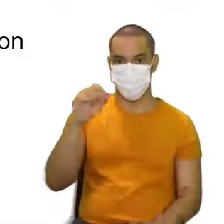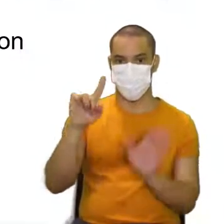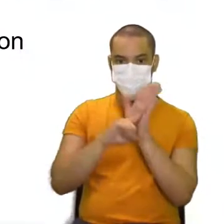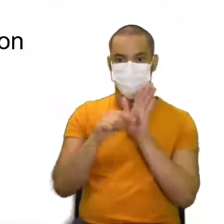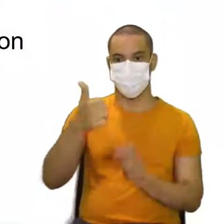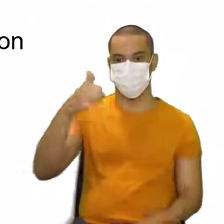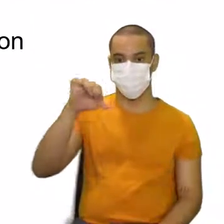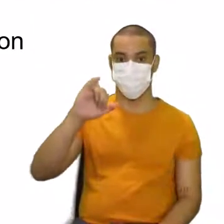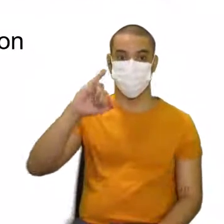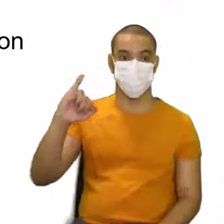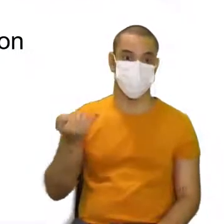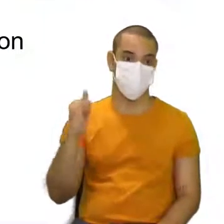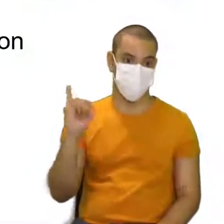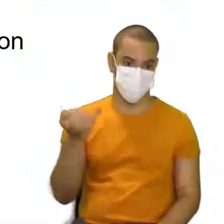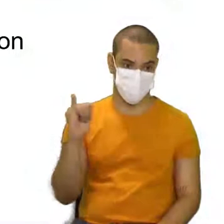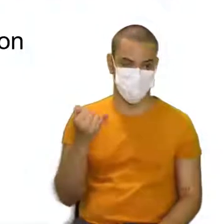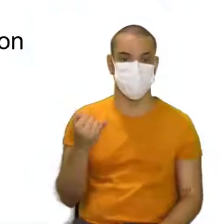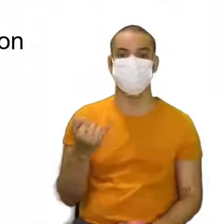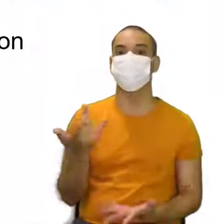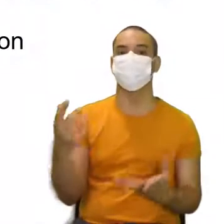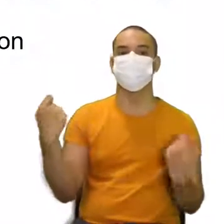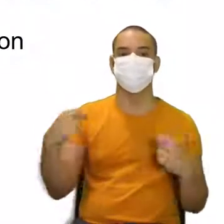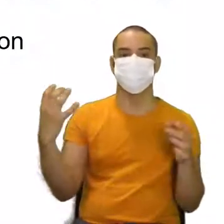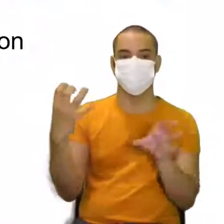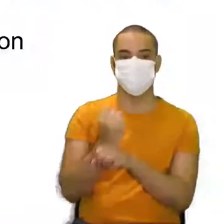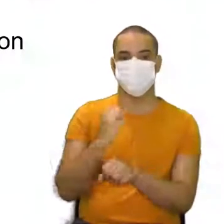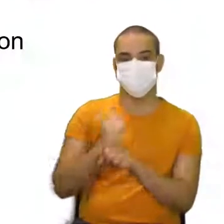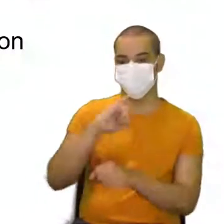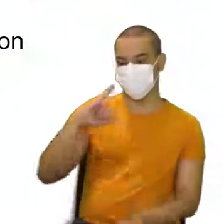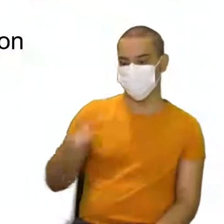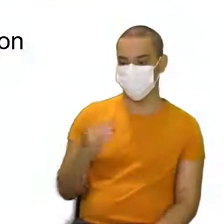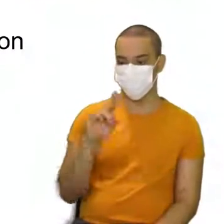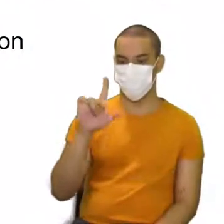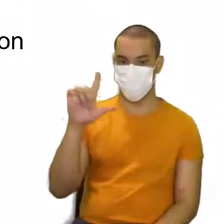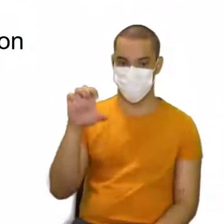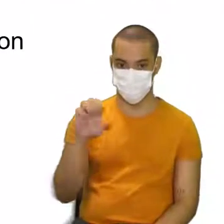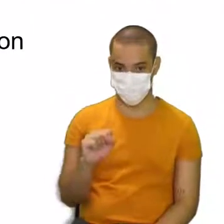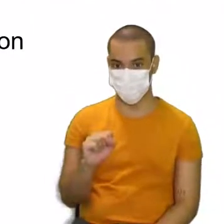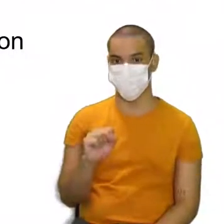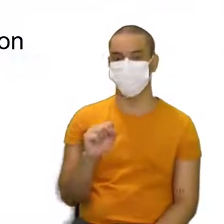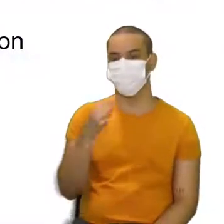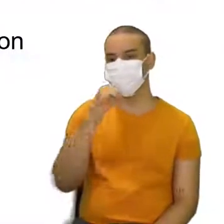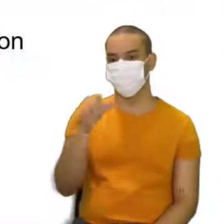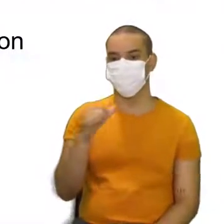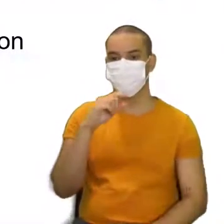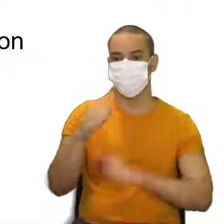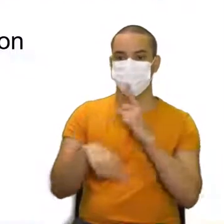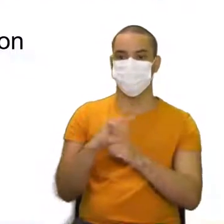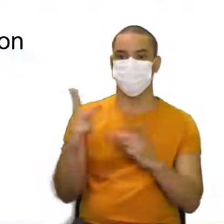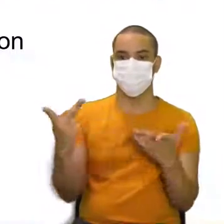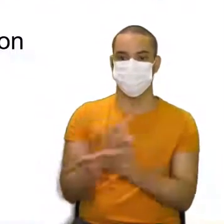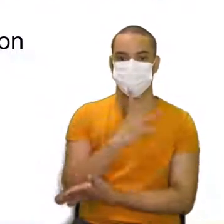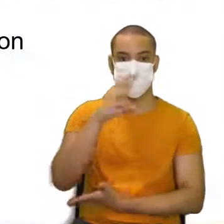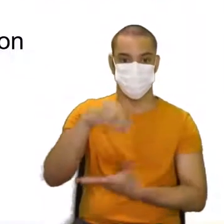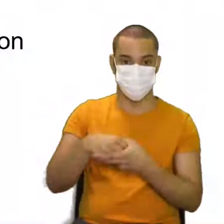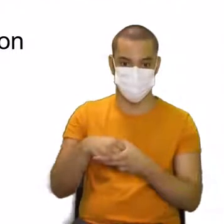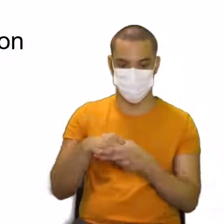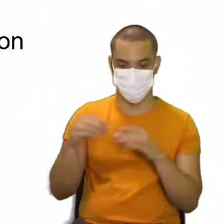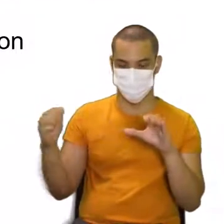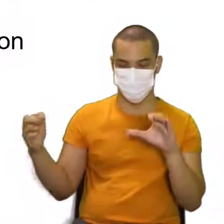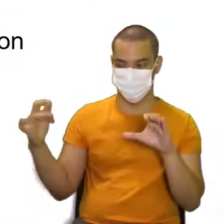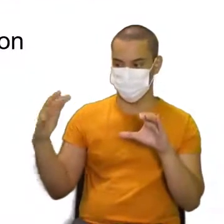e calcule em joules jaules que a energia cinética do elétron depois que ele penetra no campo magnético